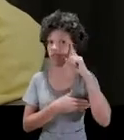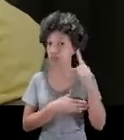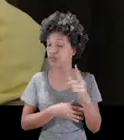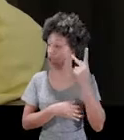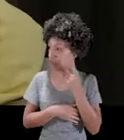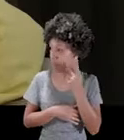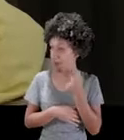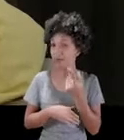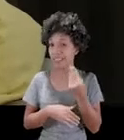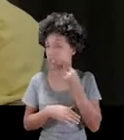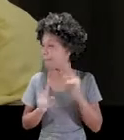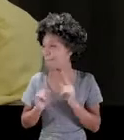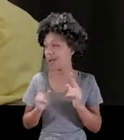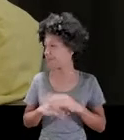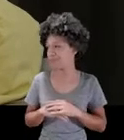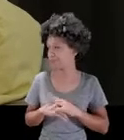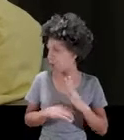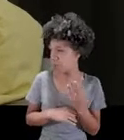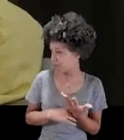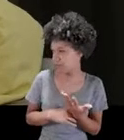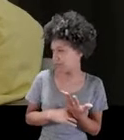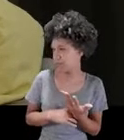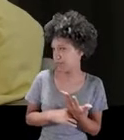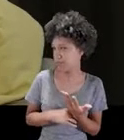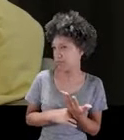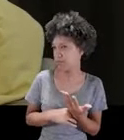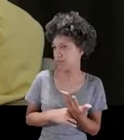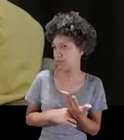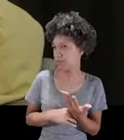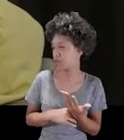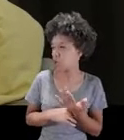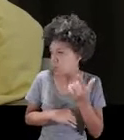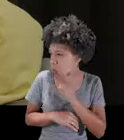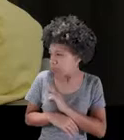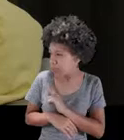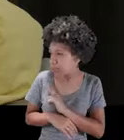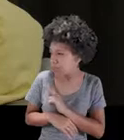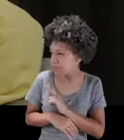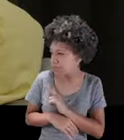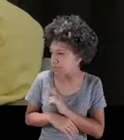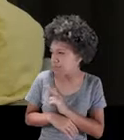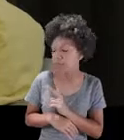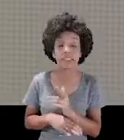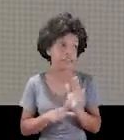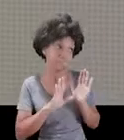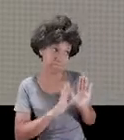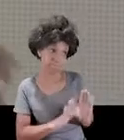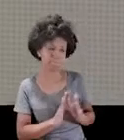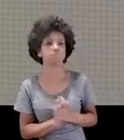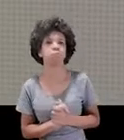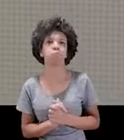esse dia a dia deles e não tá sendo não tá conseguindo né